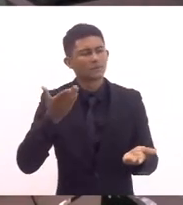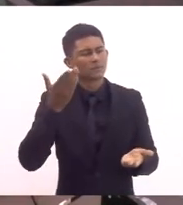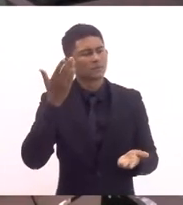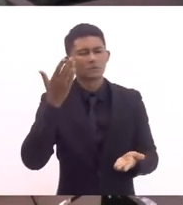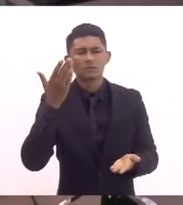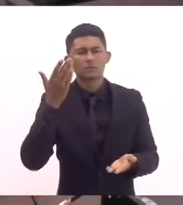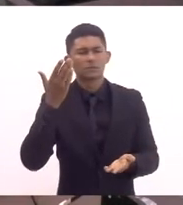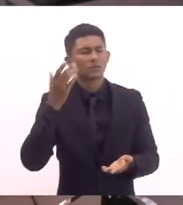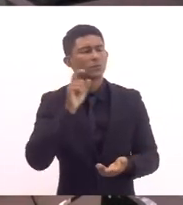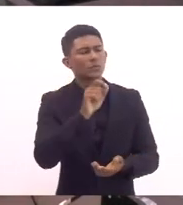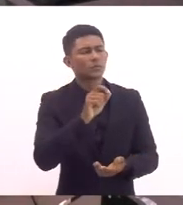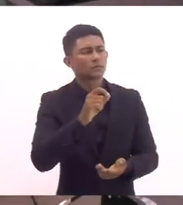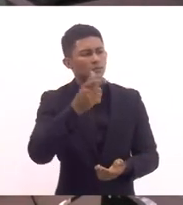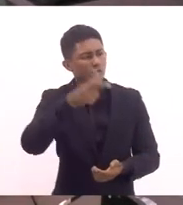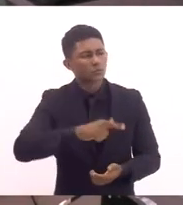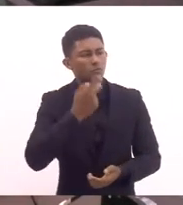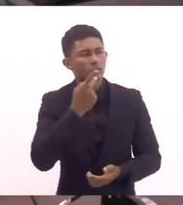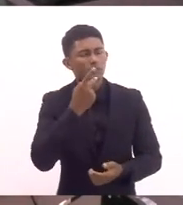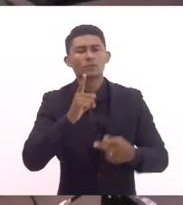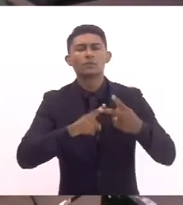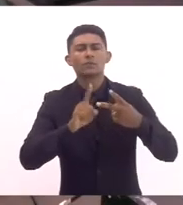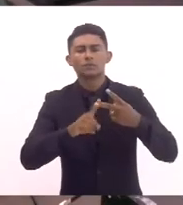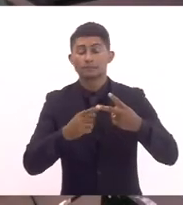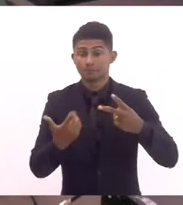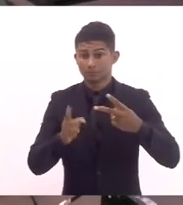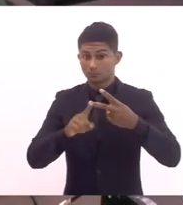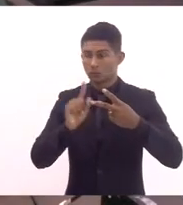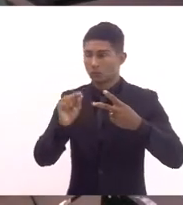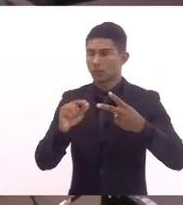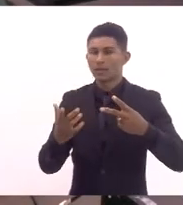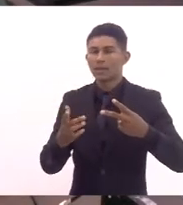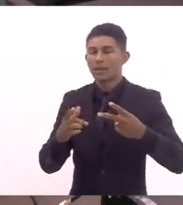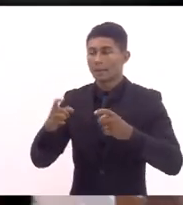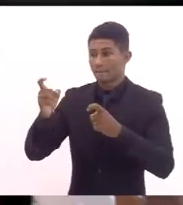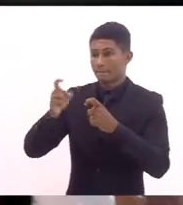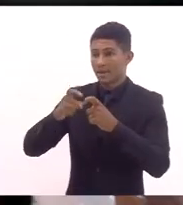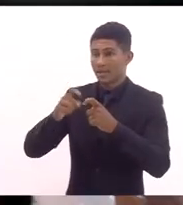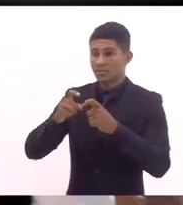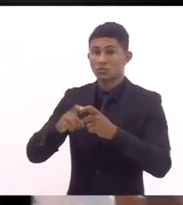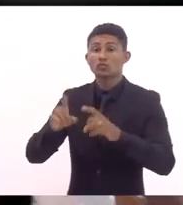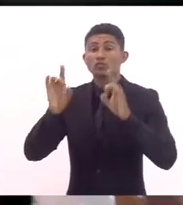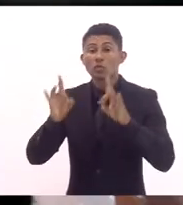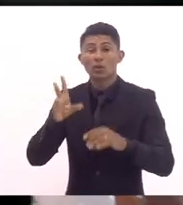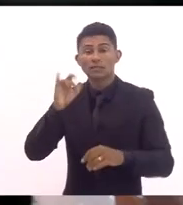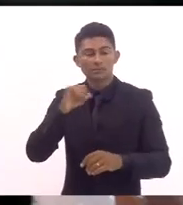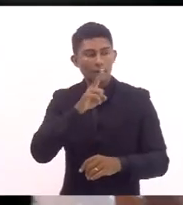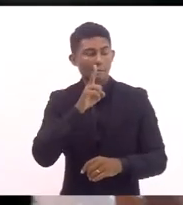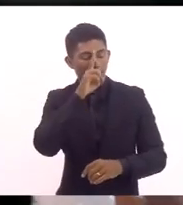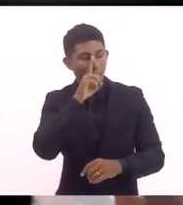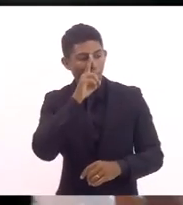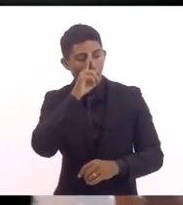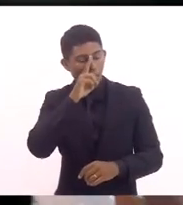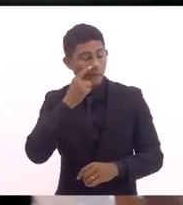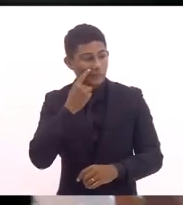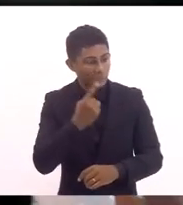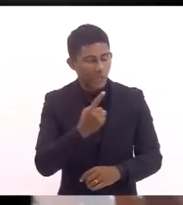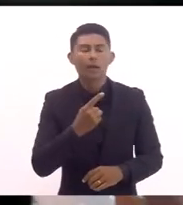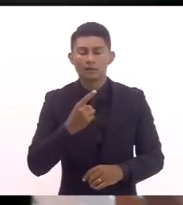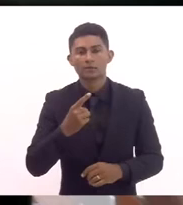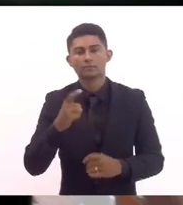picolé que era segunda restrição dos médicos aos casos de alto risco médio alto